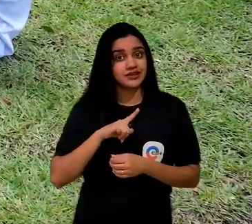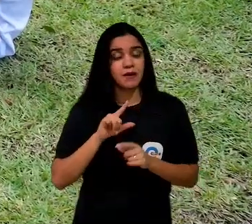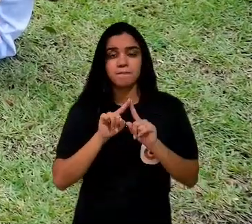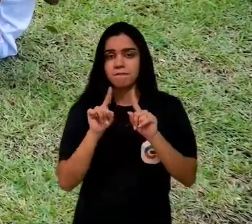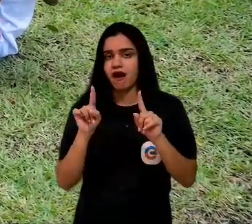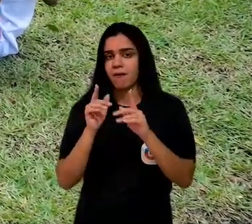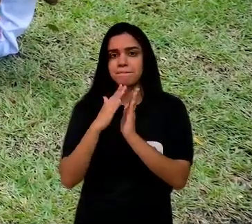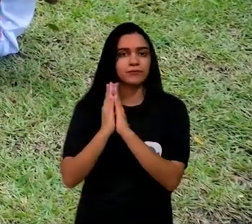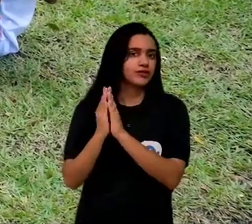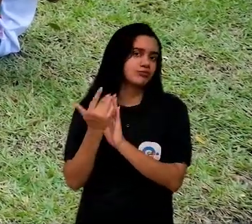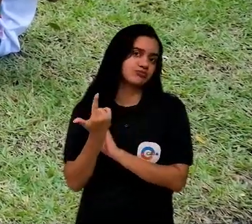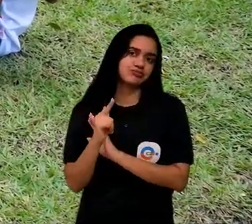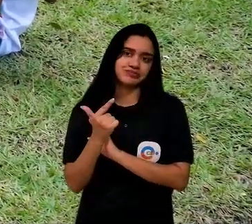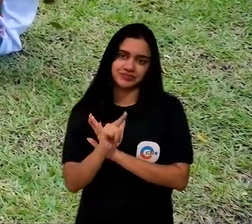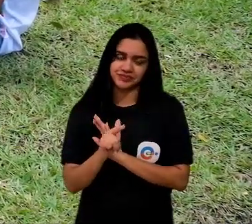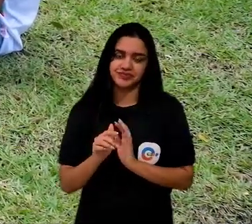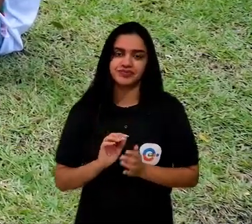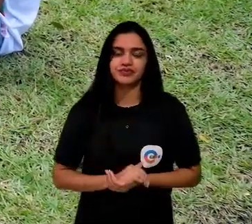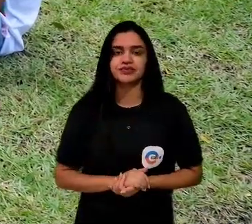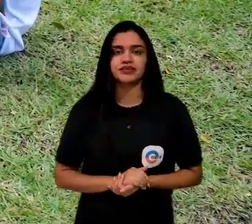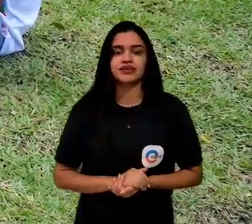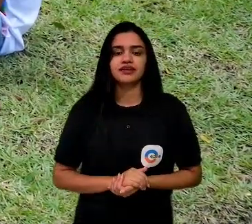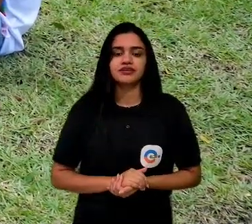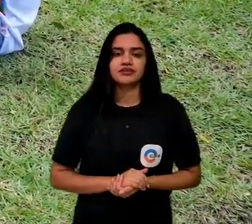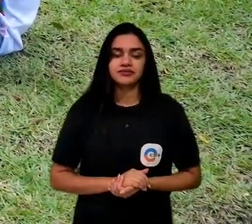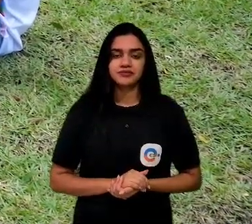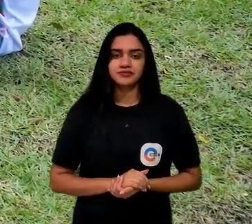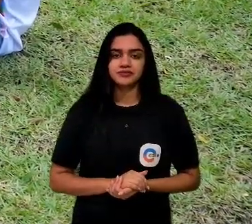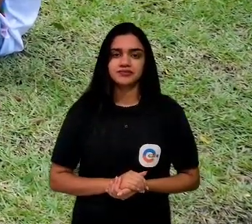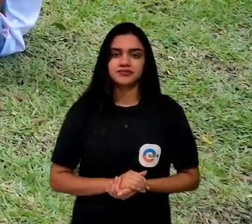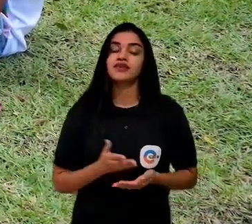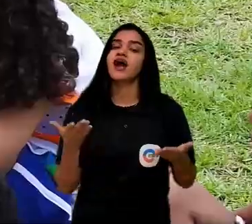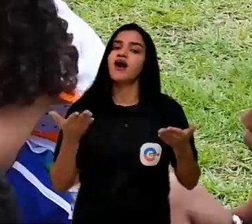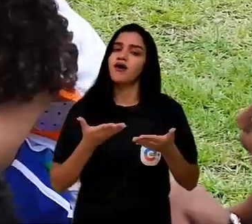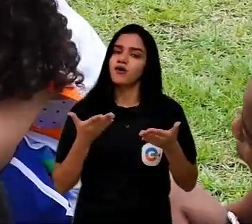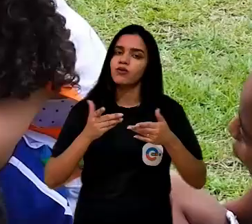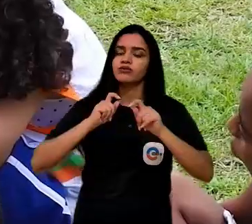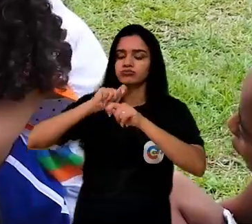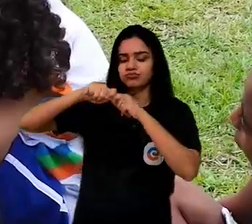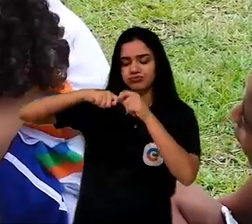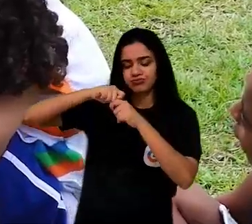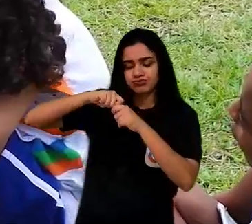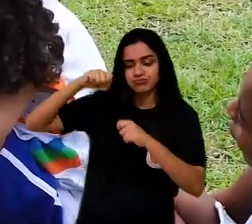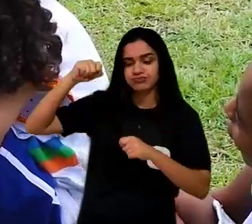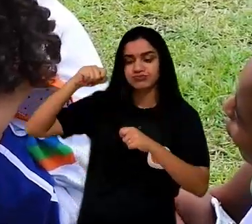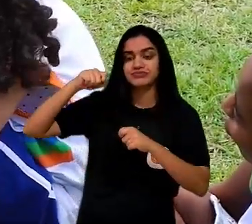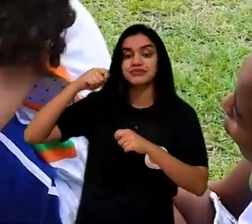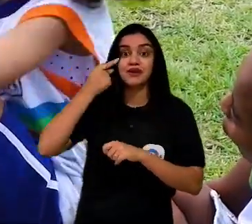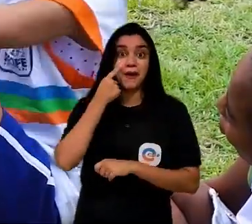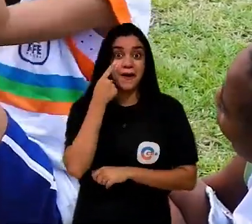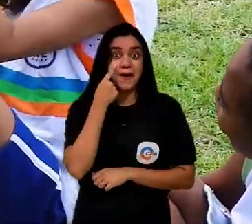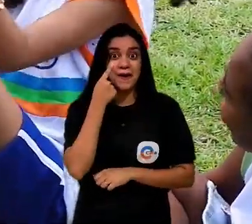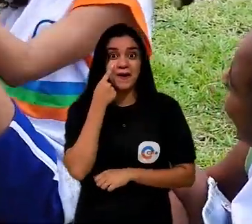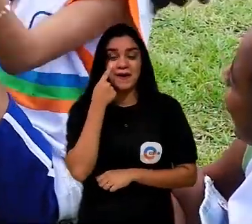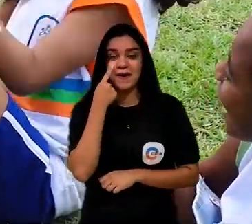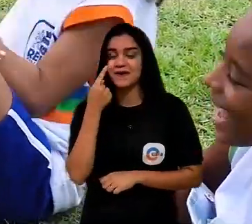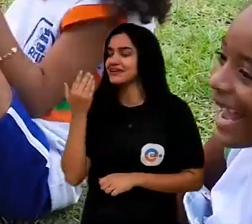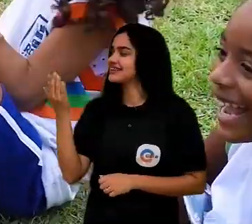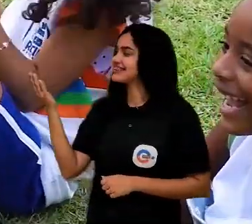casa. Aí aqui, ó, passei, vou dar mais um nozinho aqui. Ó, ó, ó, ó.